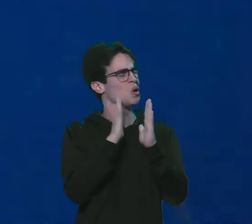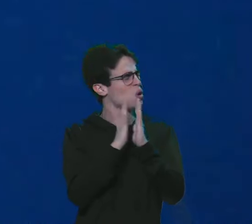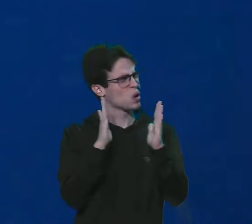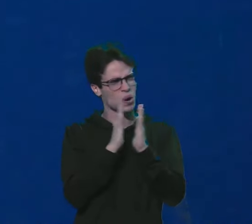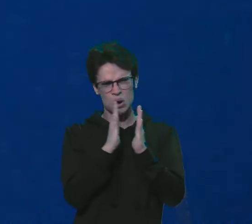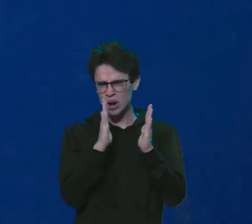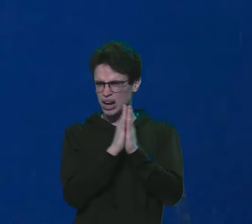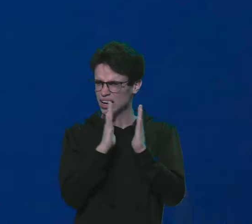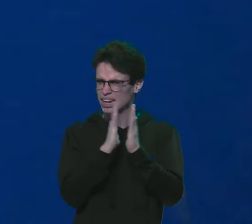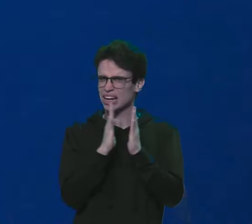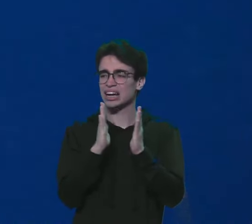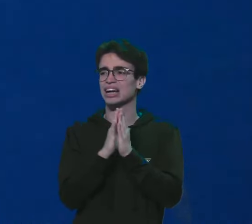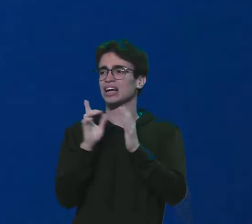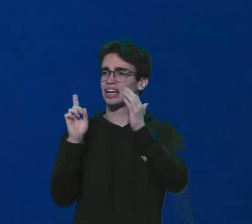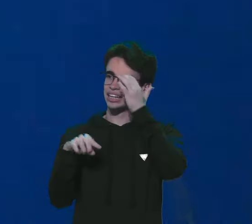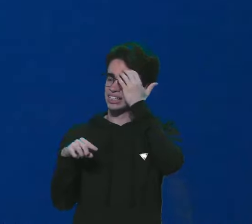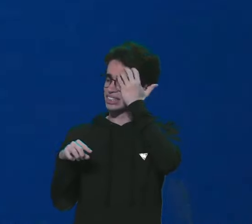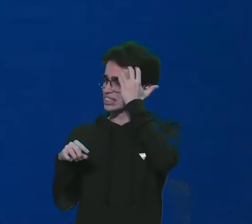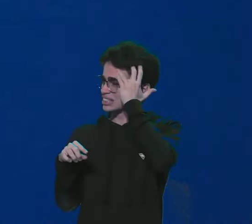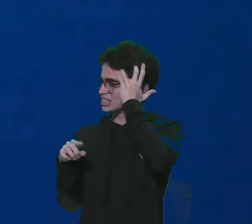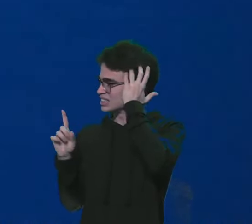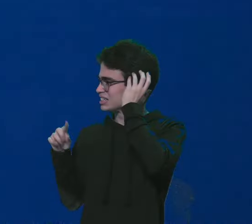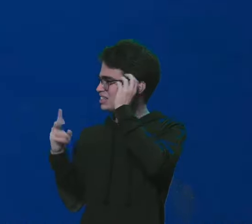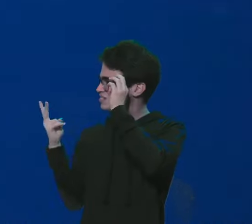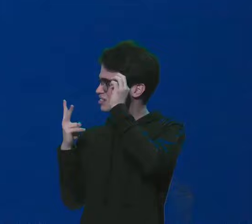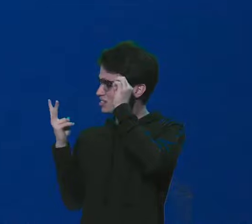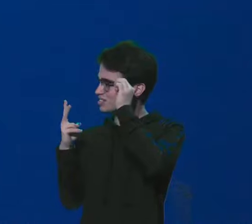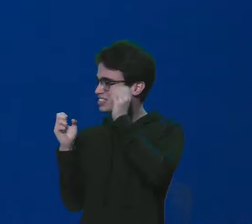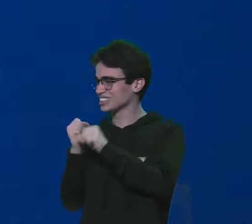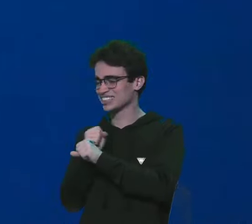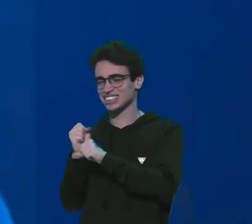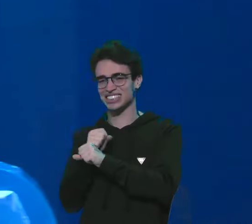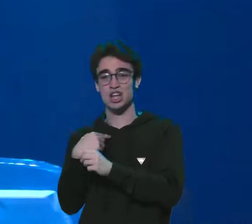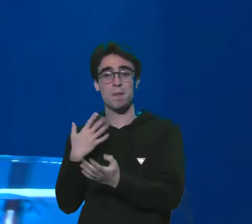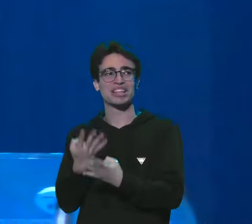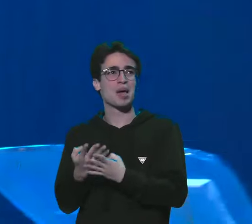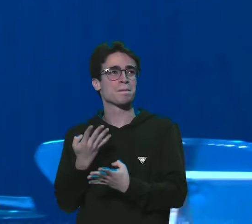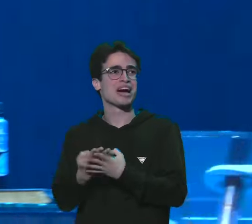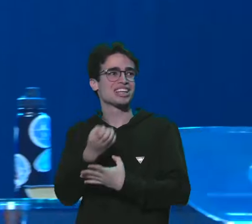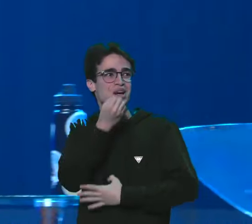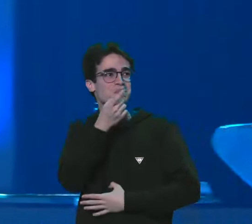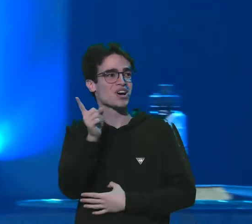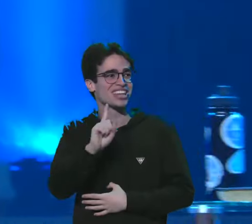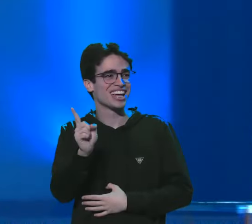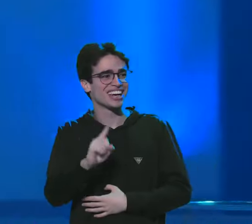A gente orou desde, eu não lembro se dá 22, porque eu não sou bom em matemática, eu sou pastor, né?